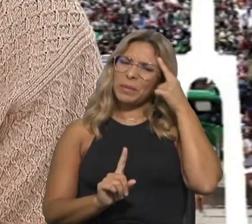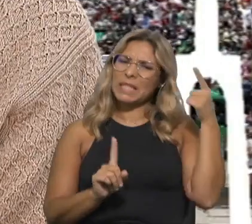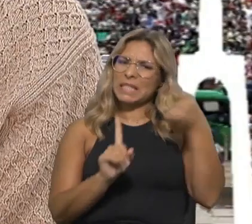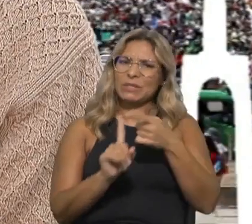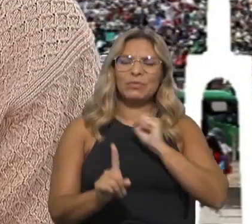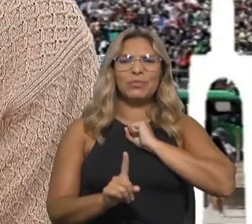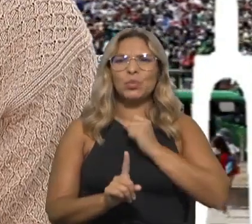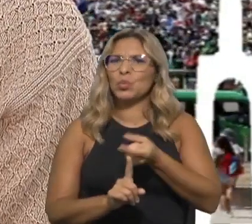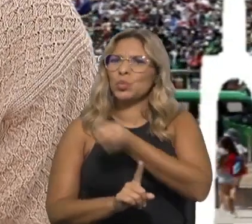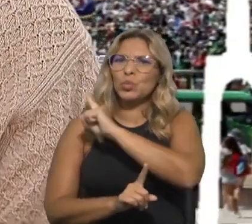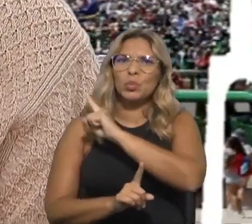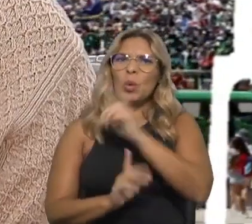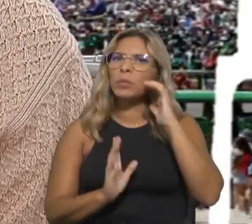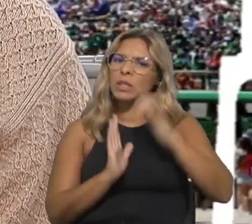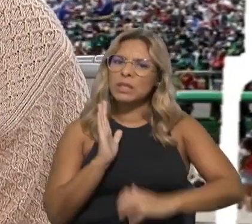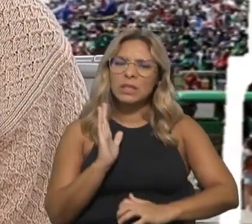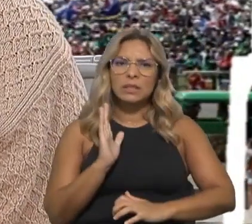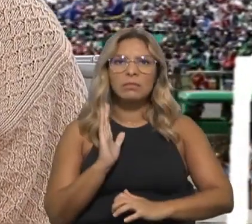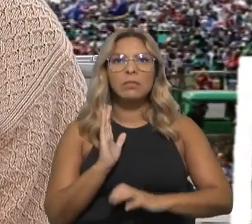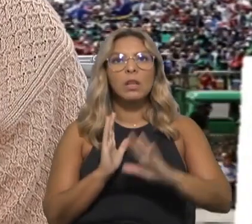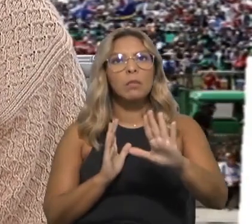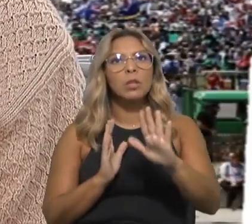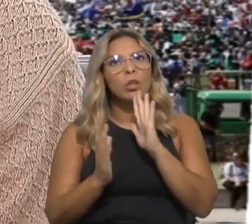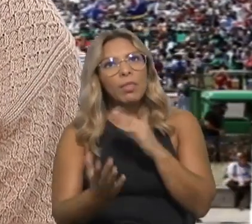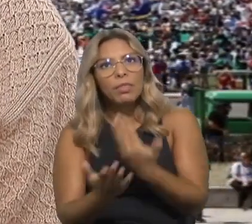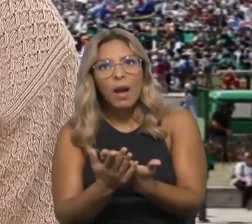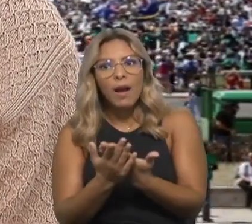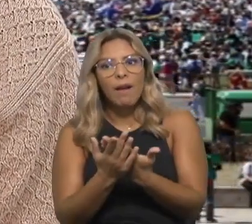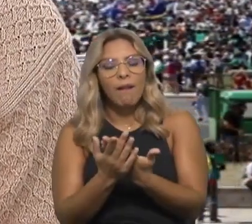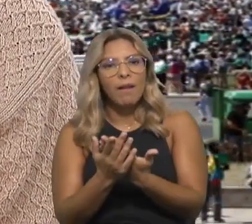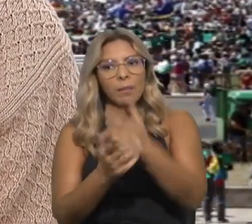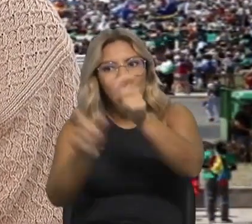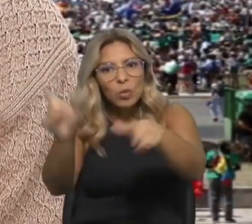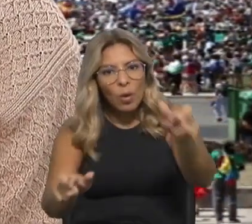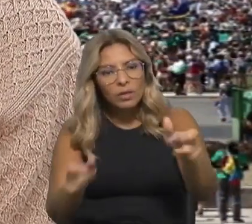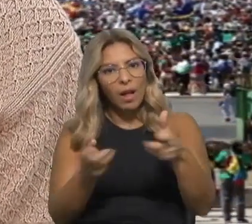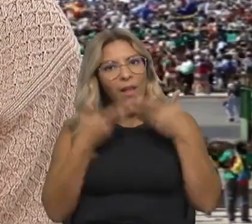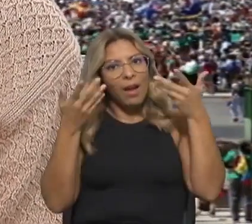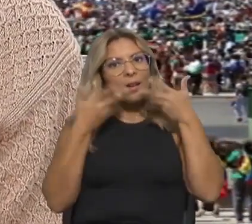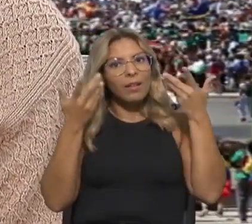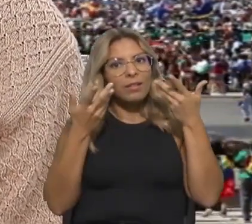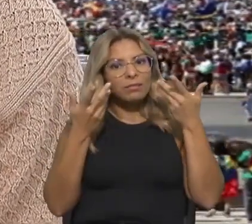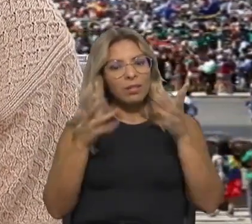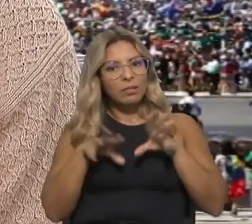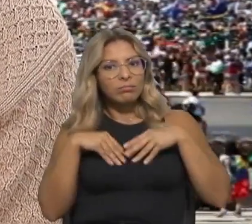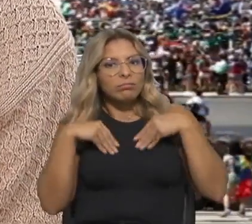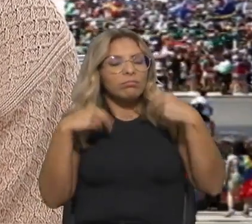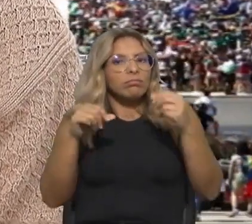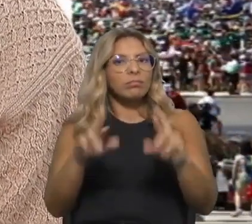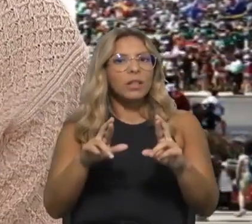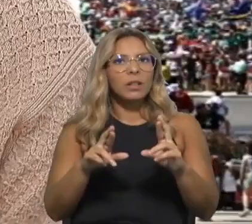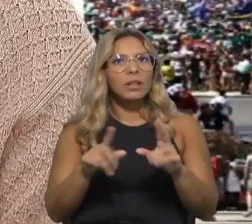a intenção dos textos mas via que transmitia um bocadinho de esperança de alegria era do projeto do Bom